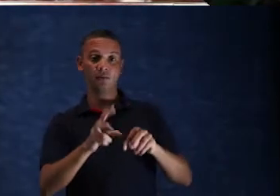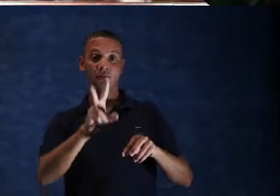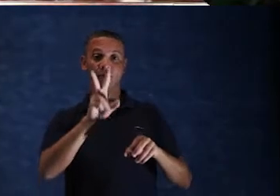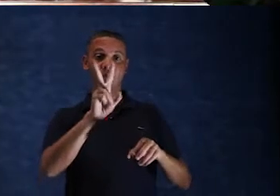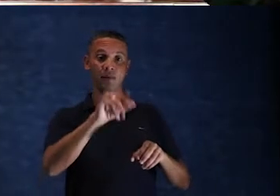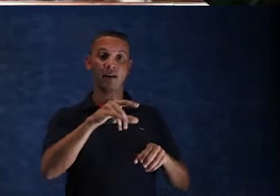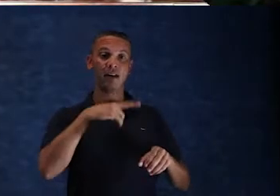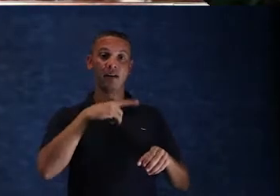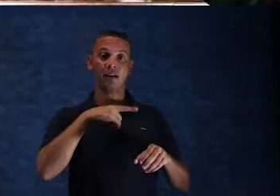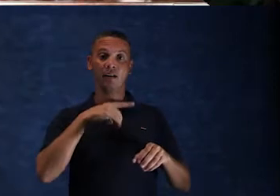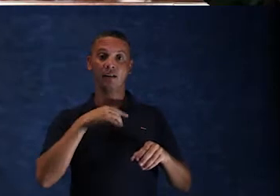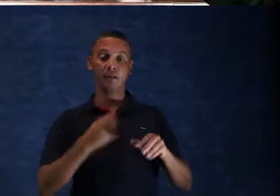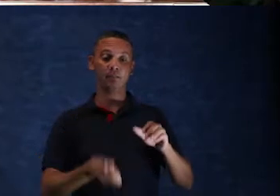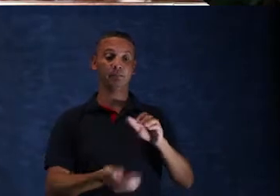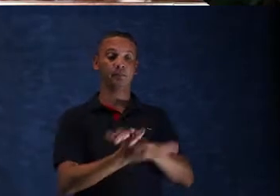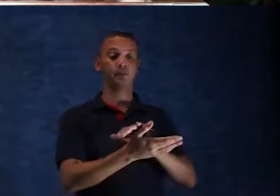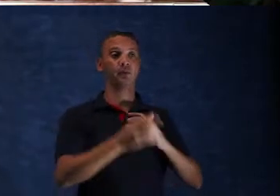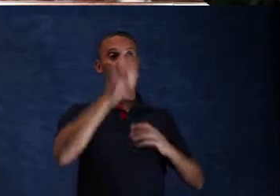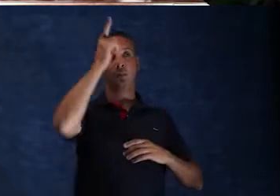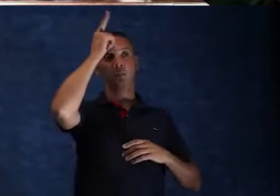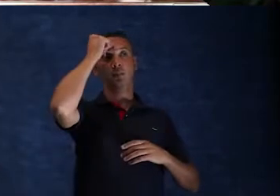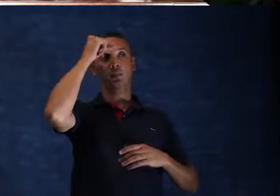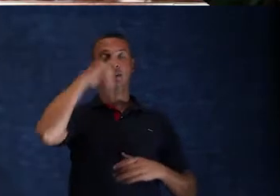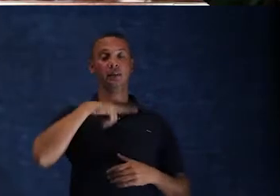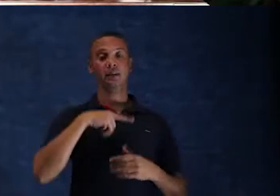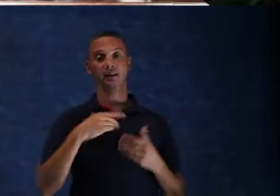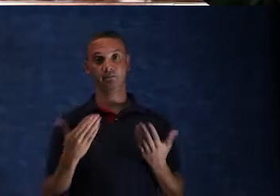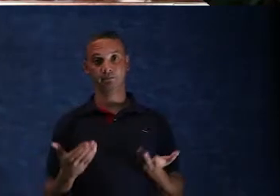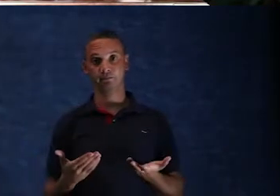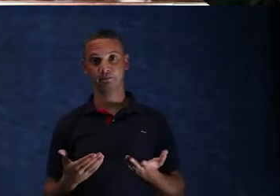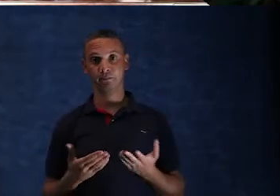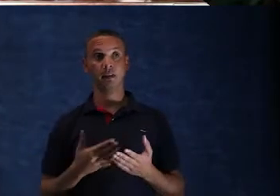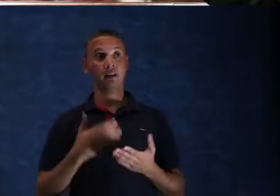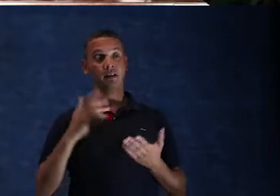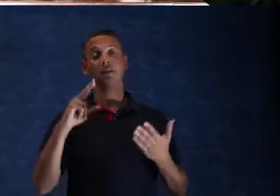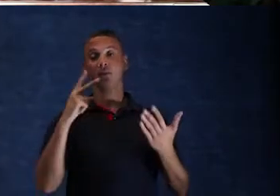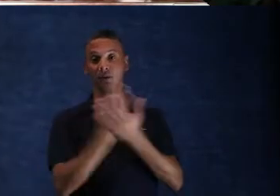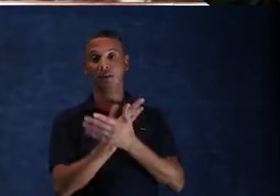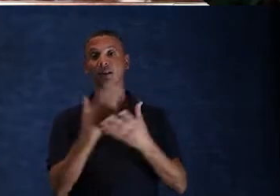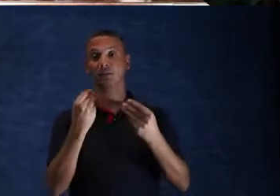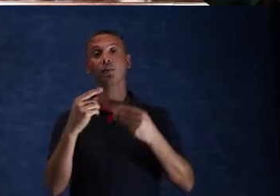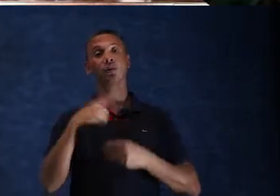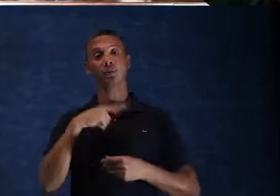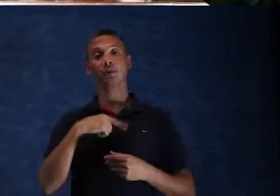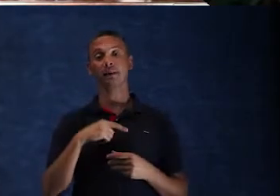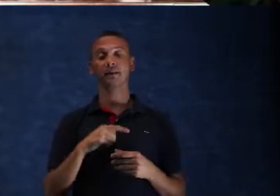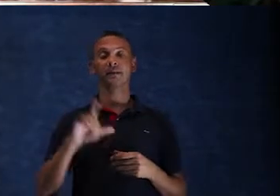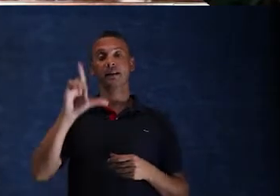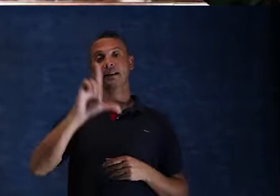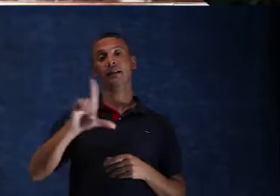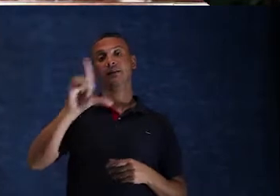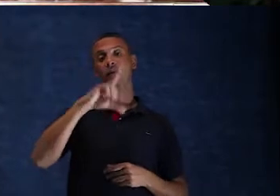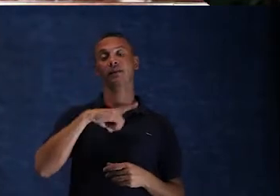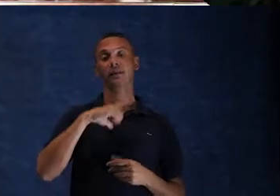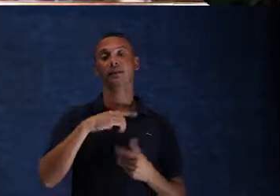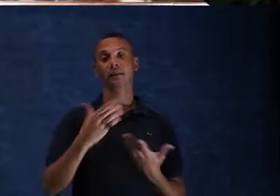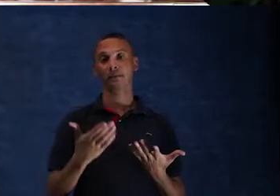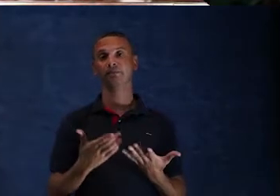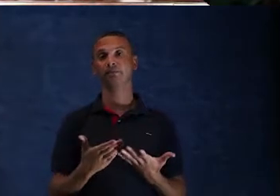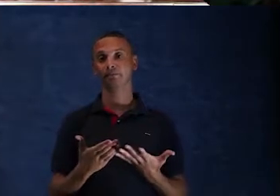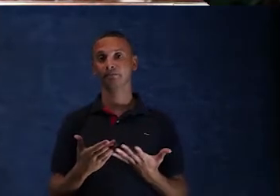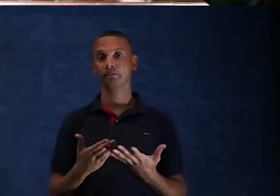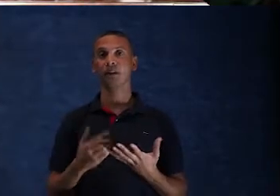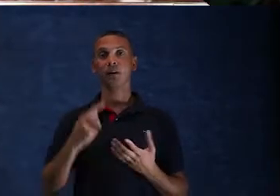saiam ilesos, né, dos seus crimes. Então, isso acontece na literatura também, né? Por isso que eu